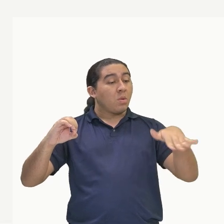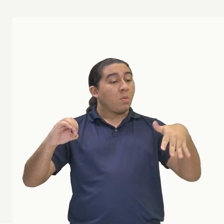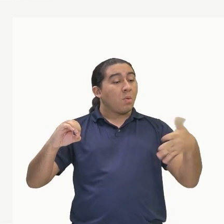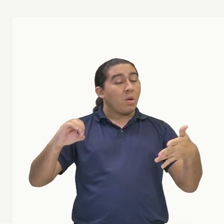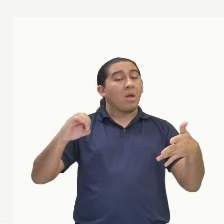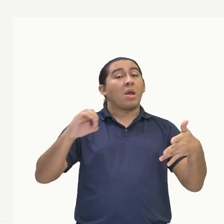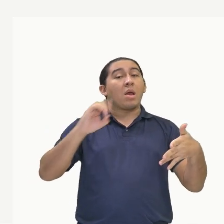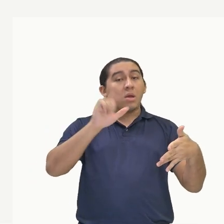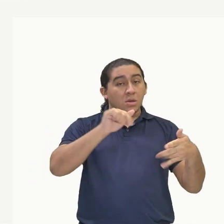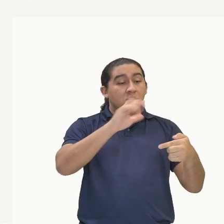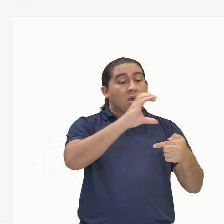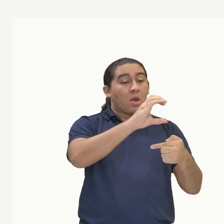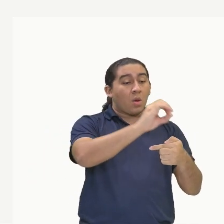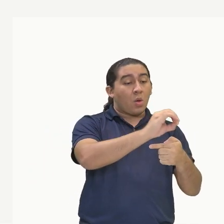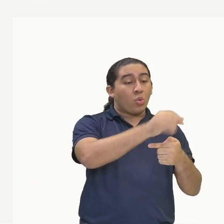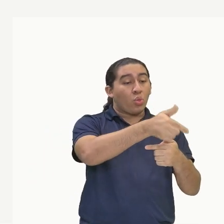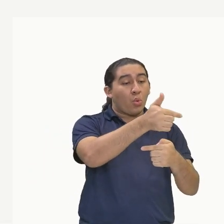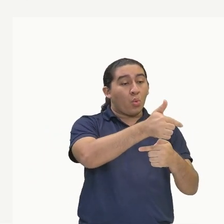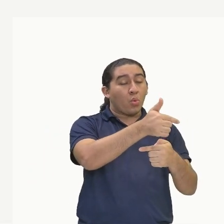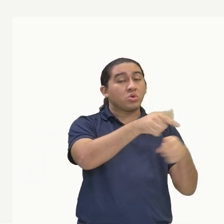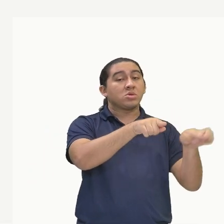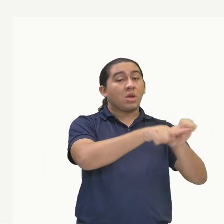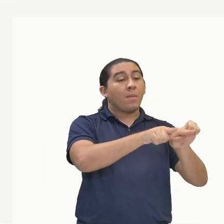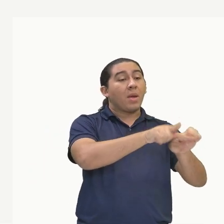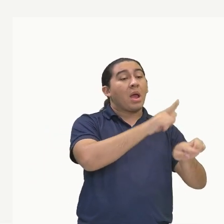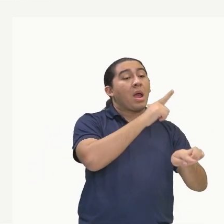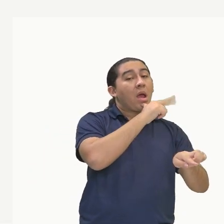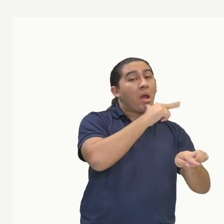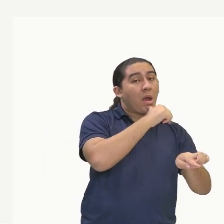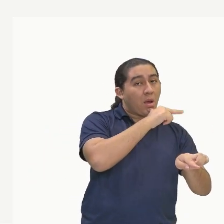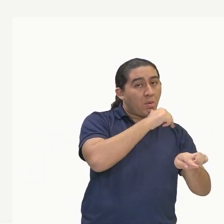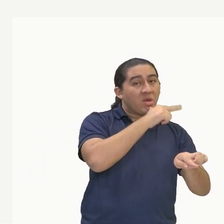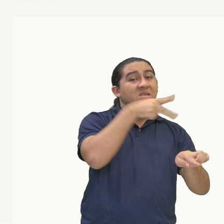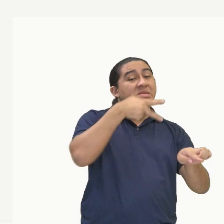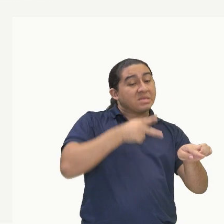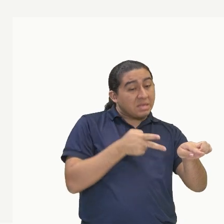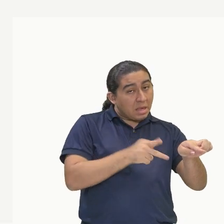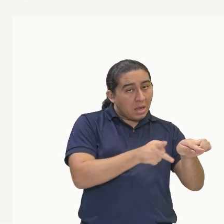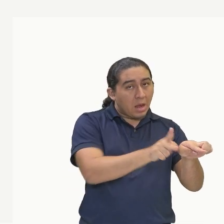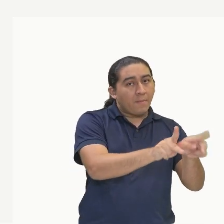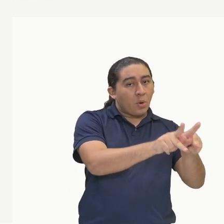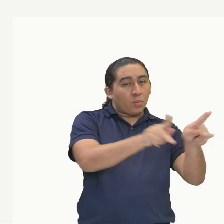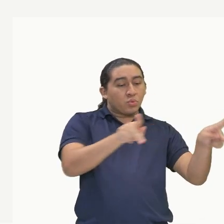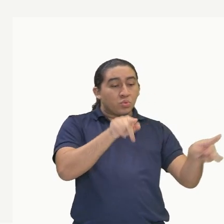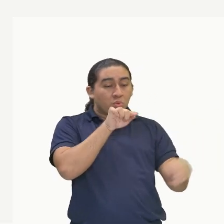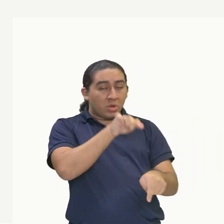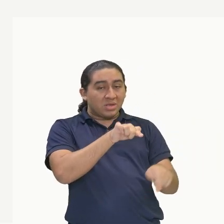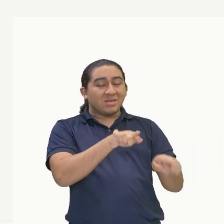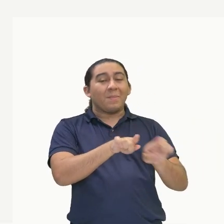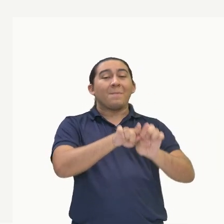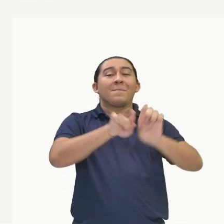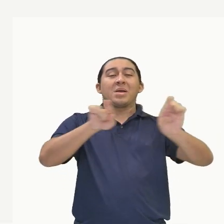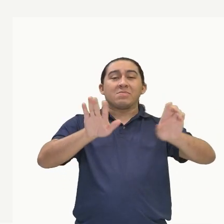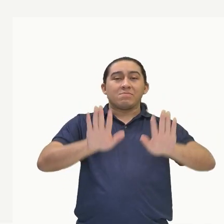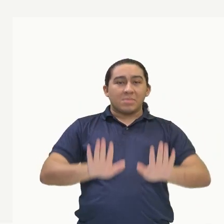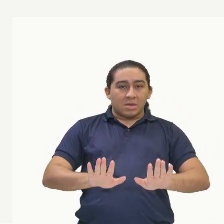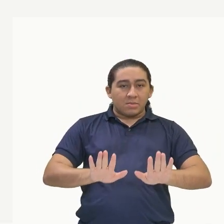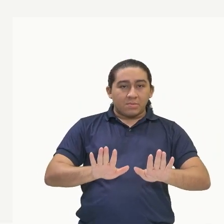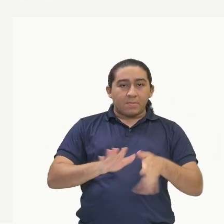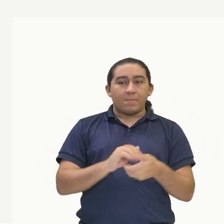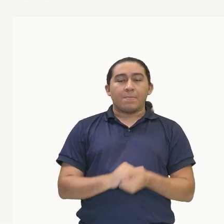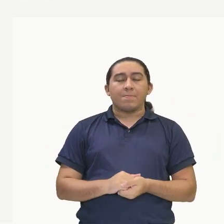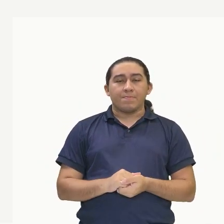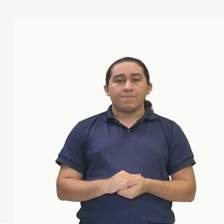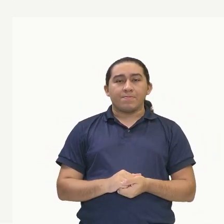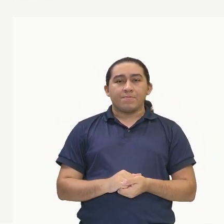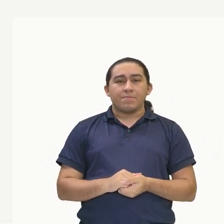água. Todas as vezes. A não ser que eu tenha apenas carbono. Como